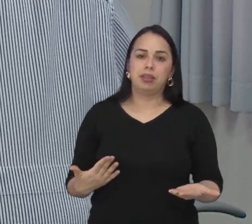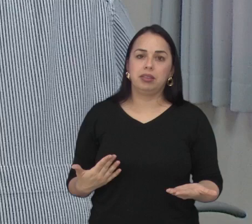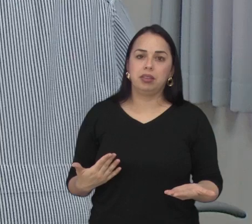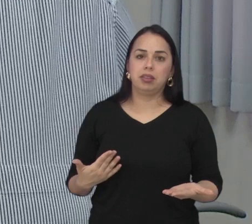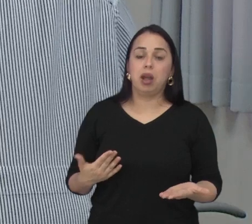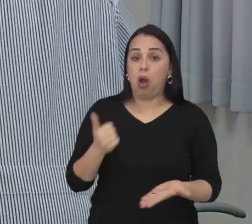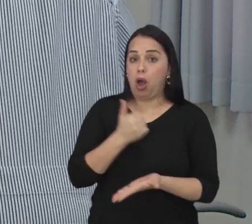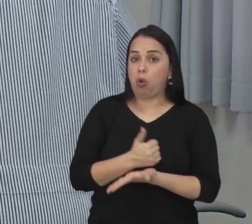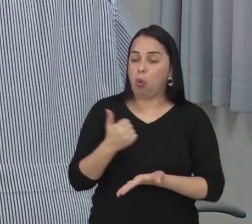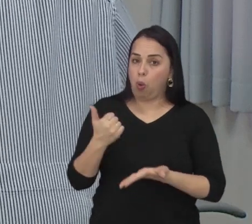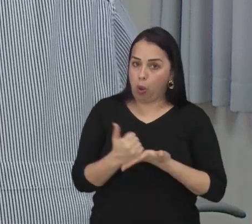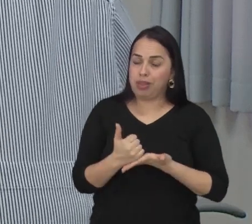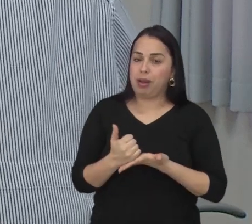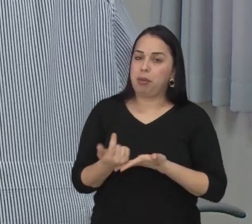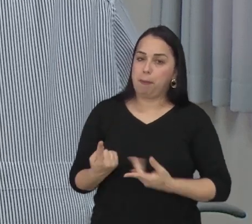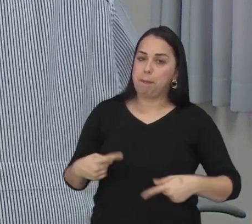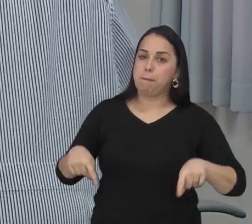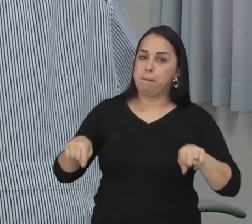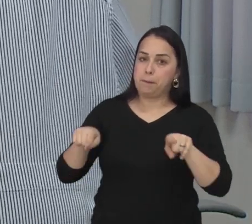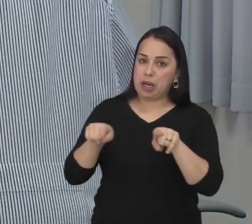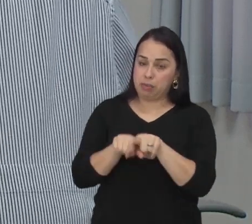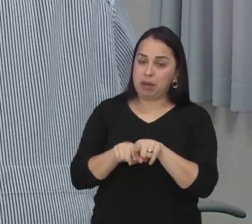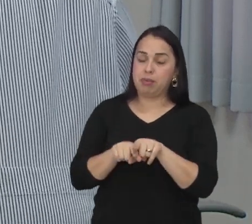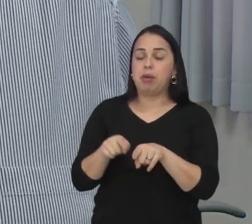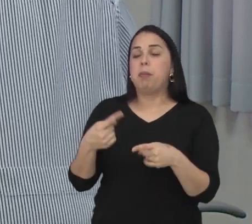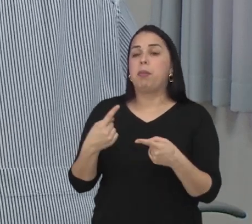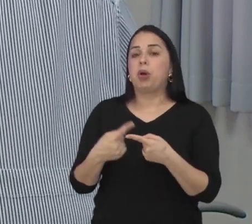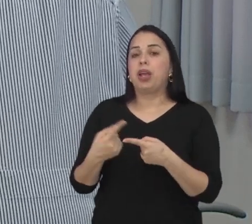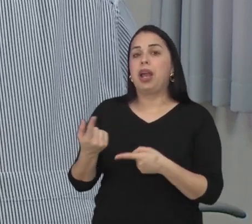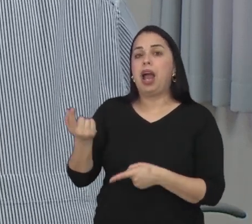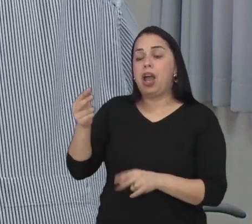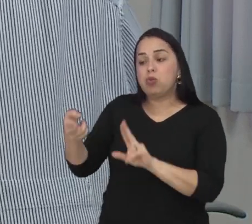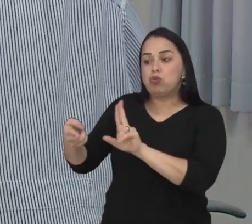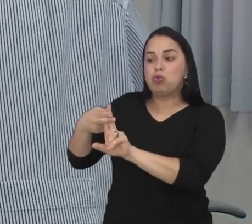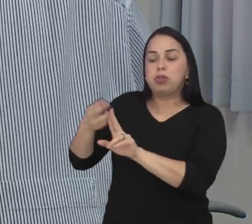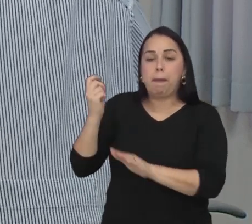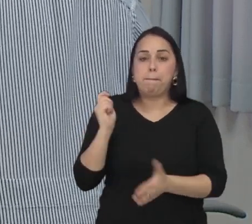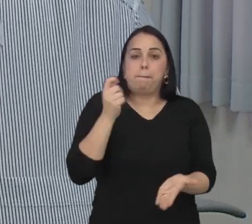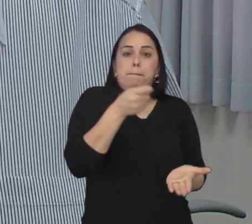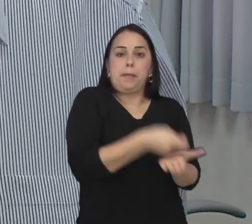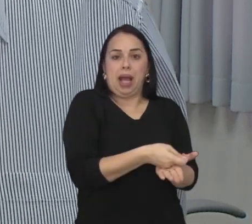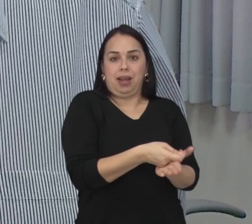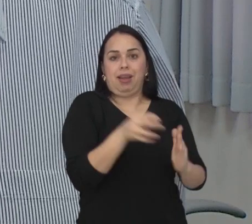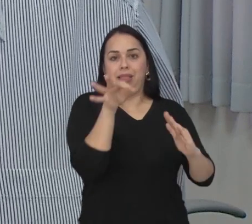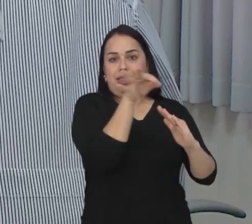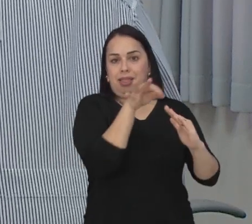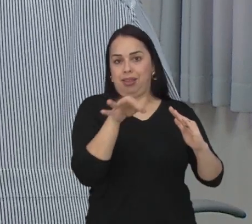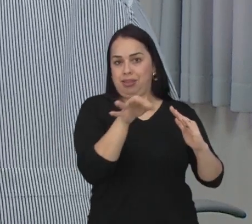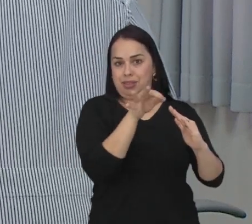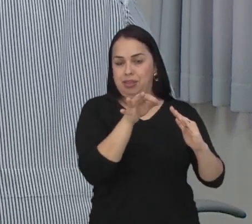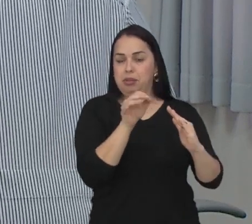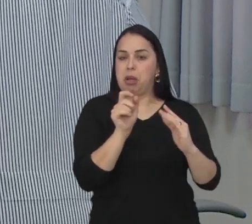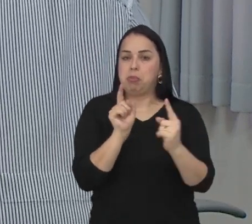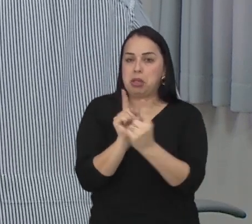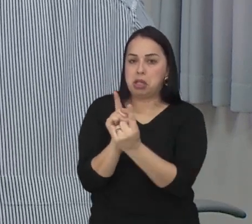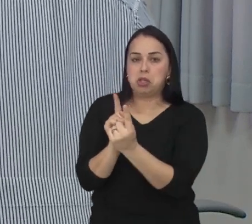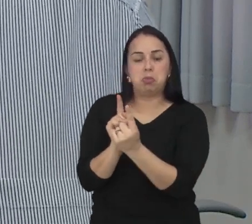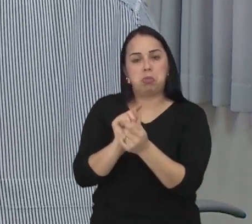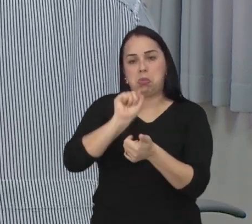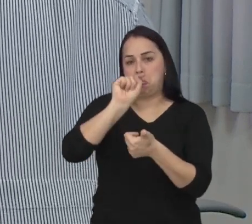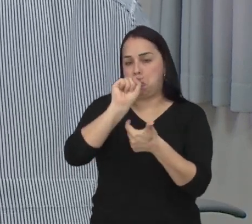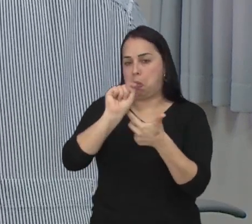daí é um contrato que existe que vem recurso do SUS para Santa Casa para fazer atendimento dos